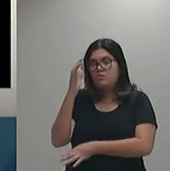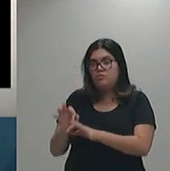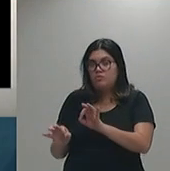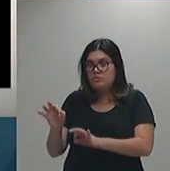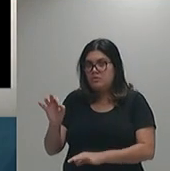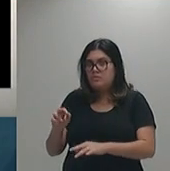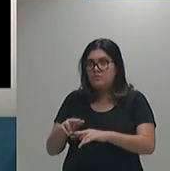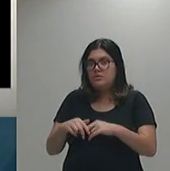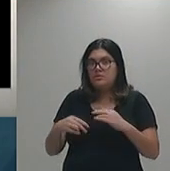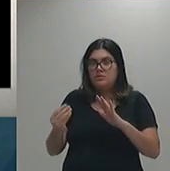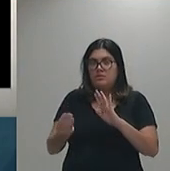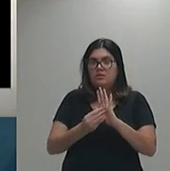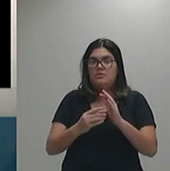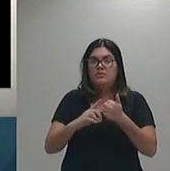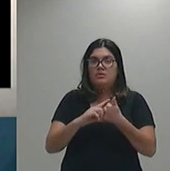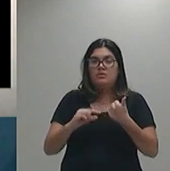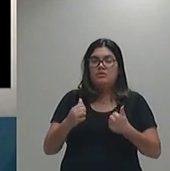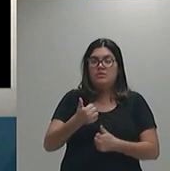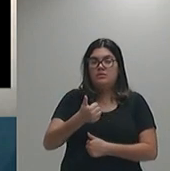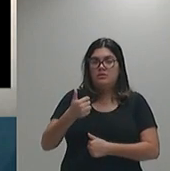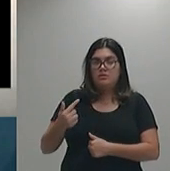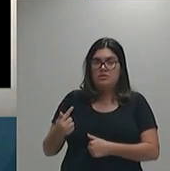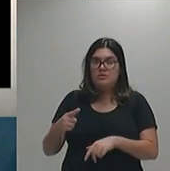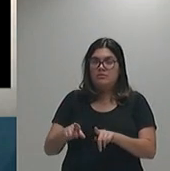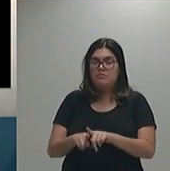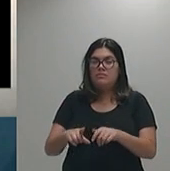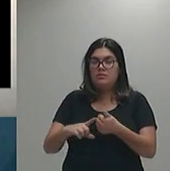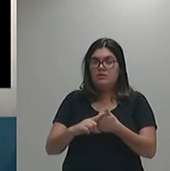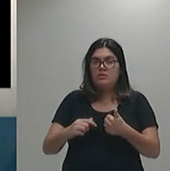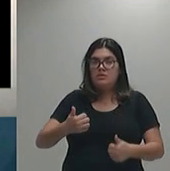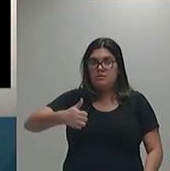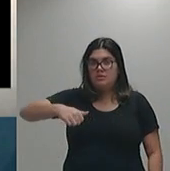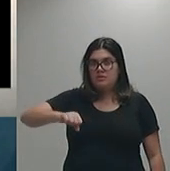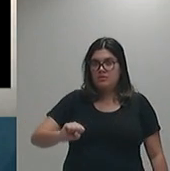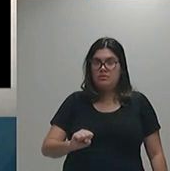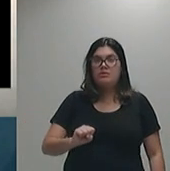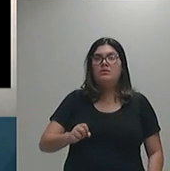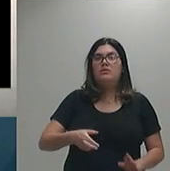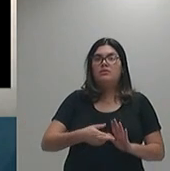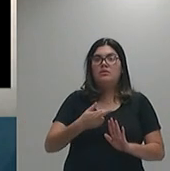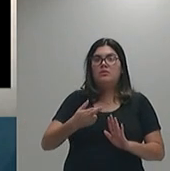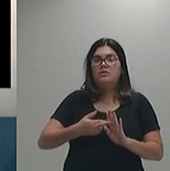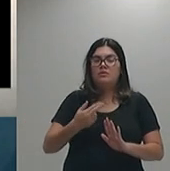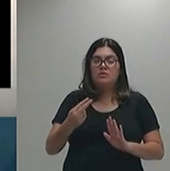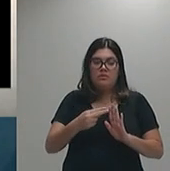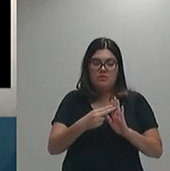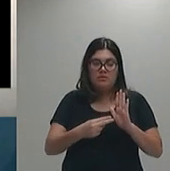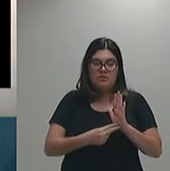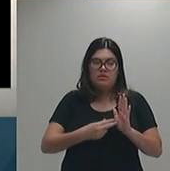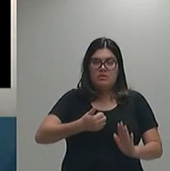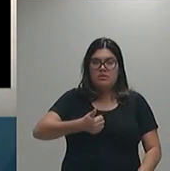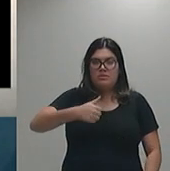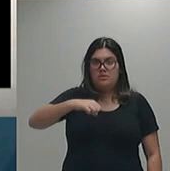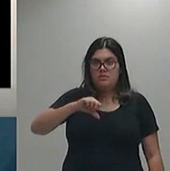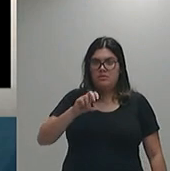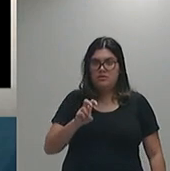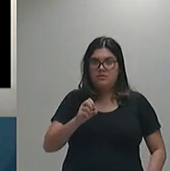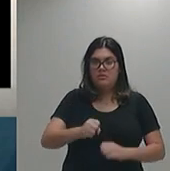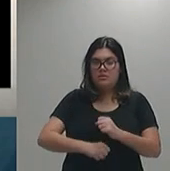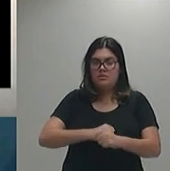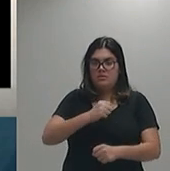nos artigos 17 e 18 da resolução normativa na 1009